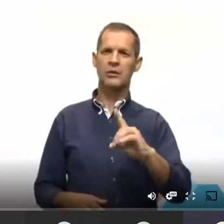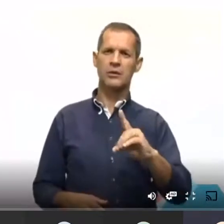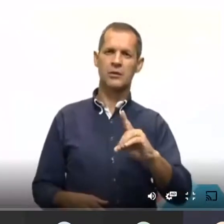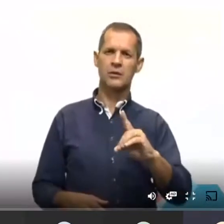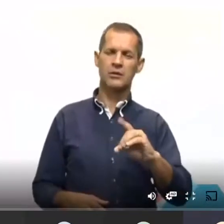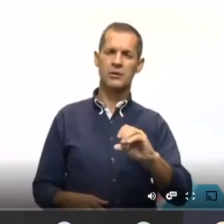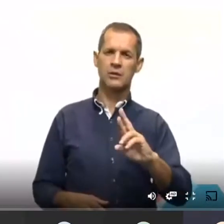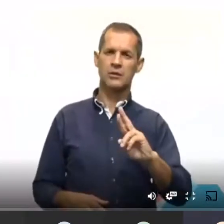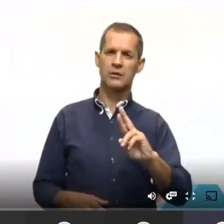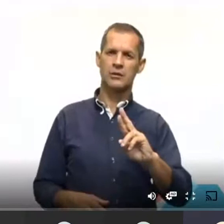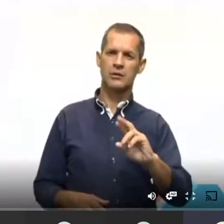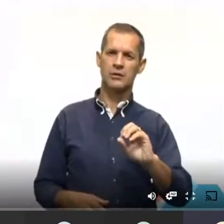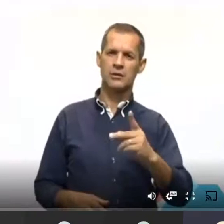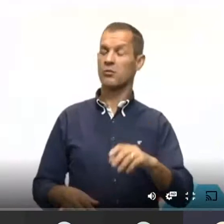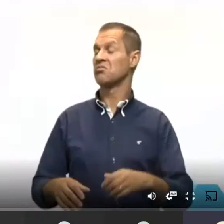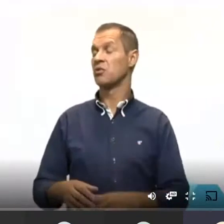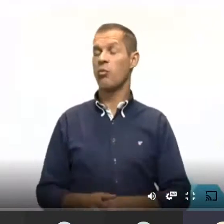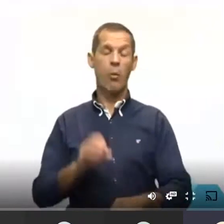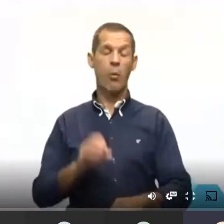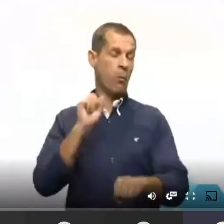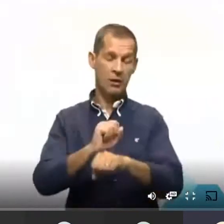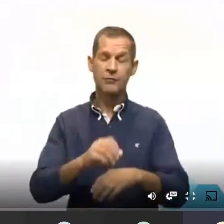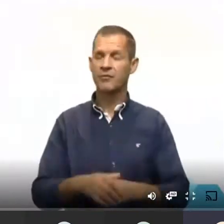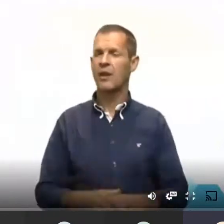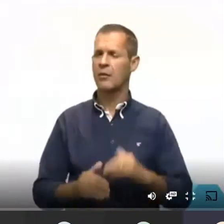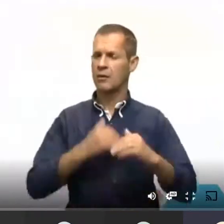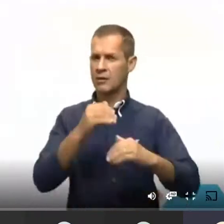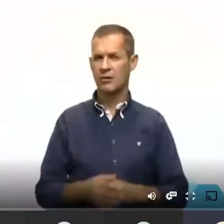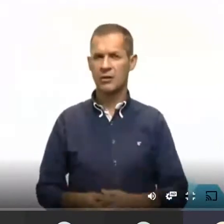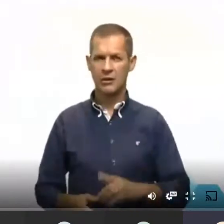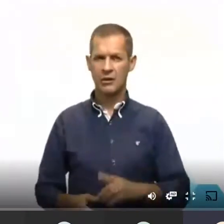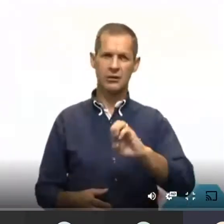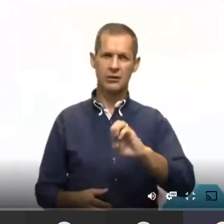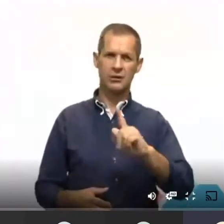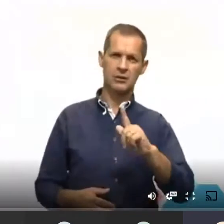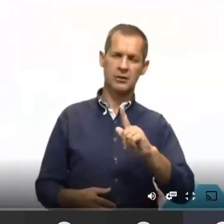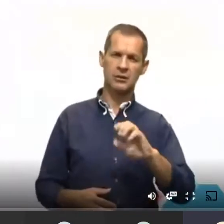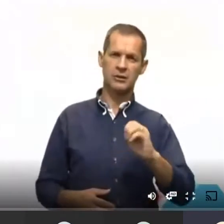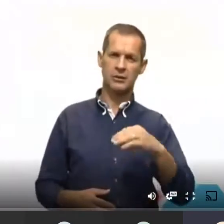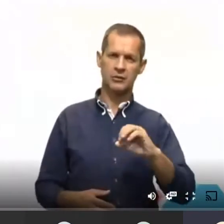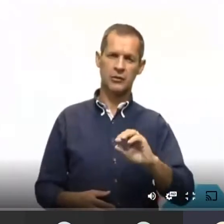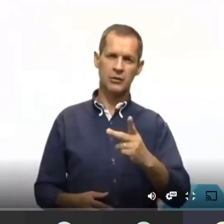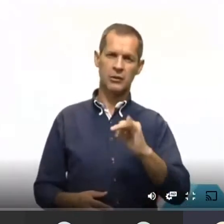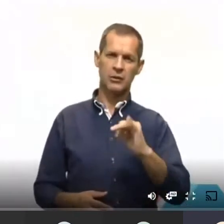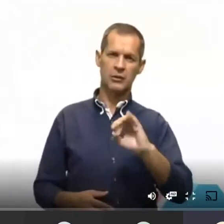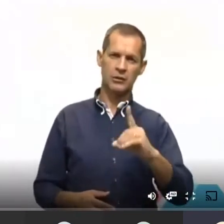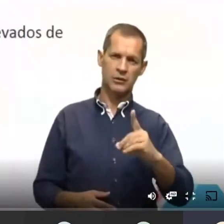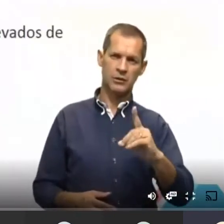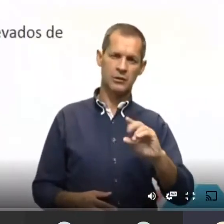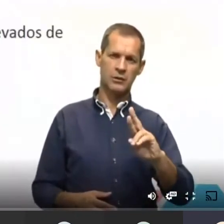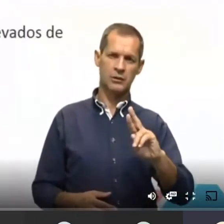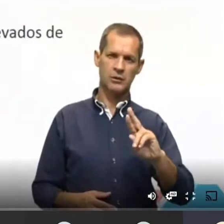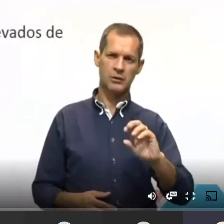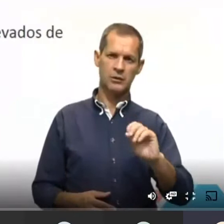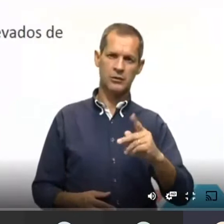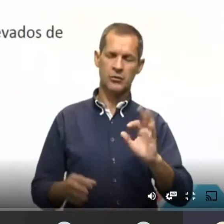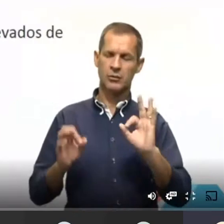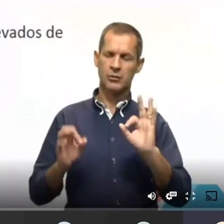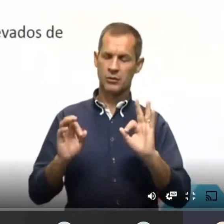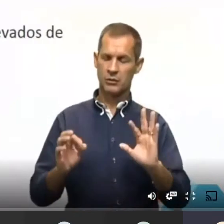se ela não for interrompida, evolui para a degeneração hidrópica, certo? Vamos continuar,